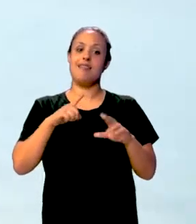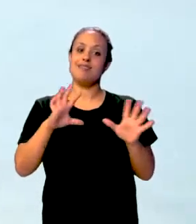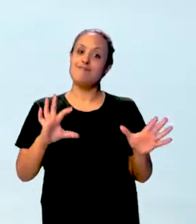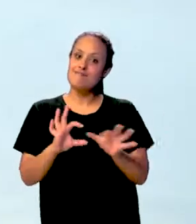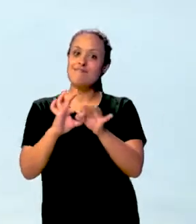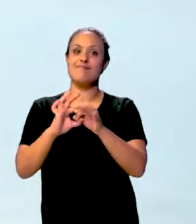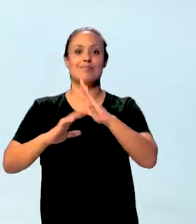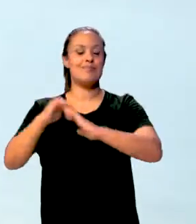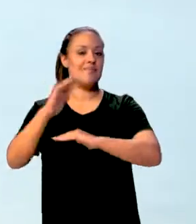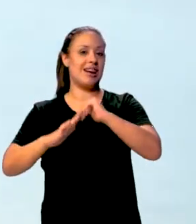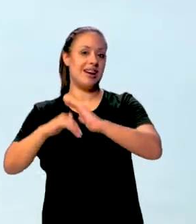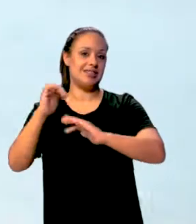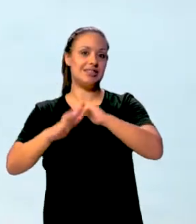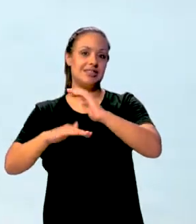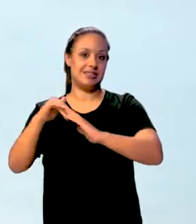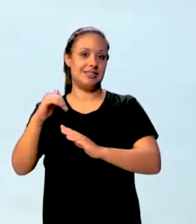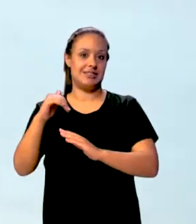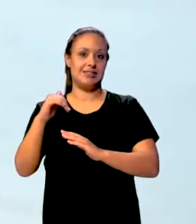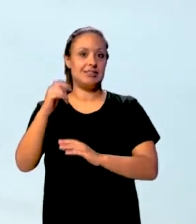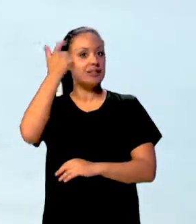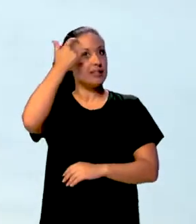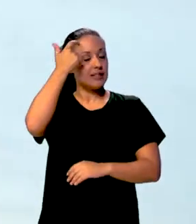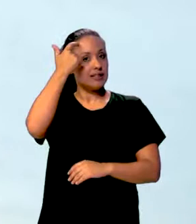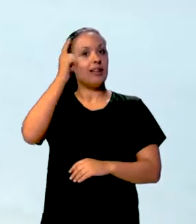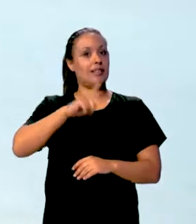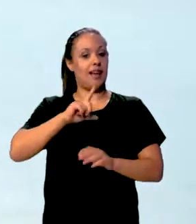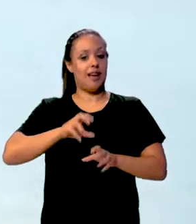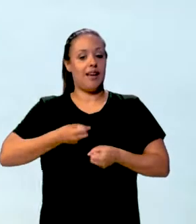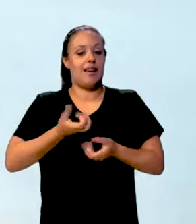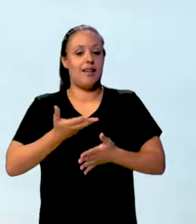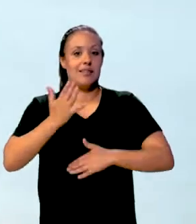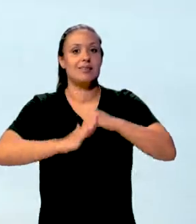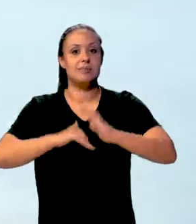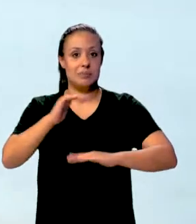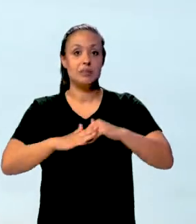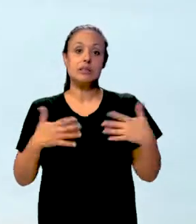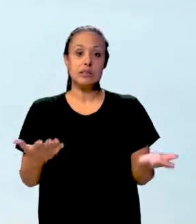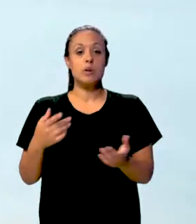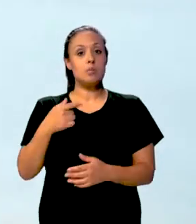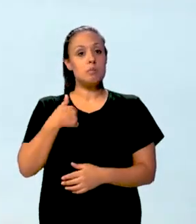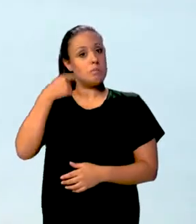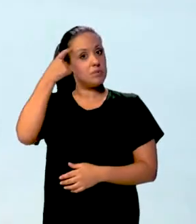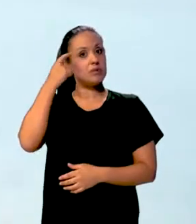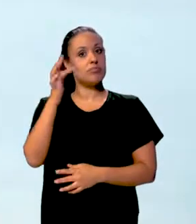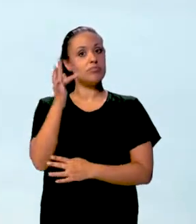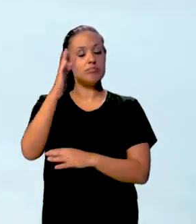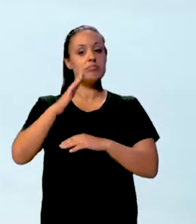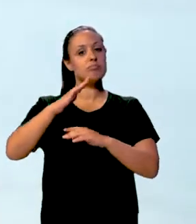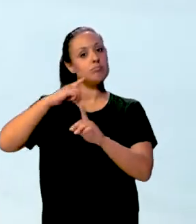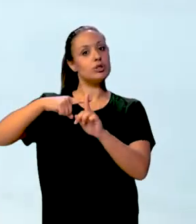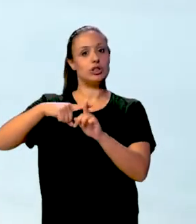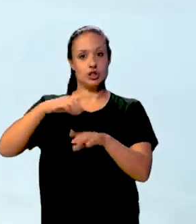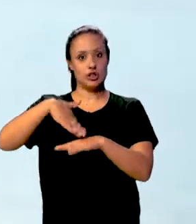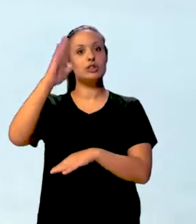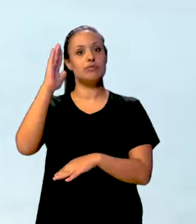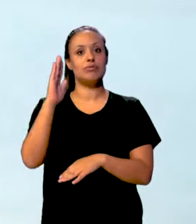pensamento, porque nisso a gente também tem o contínuo com a prática, né? Então, nesse sentido, eu avalio muito positivamente essas iniciativas, né? Que